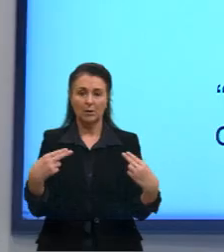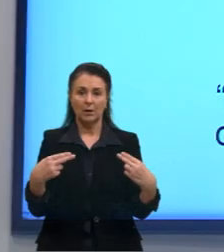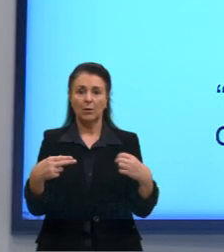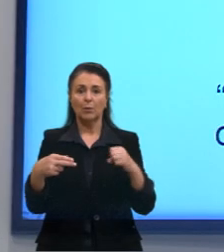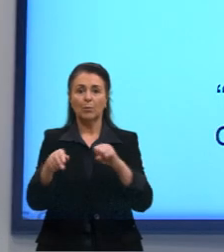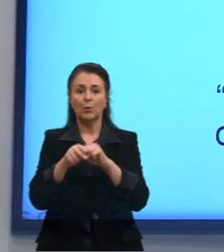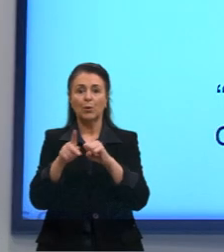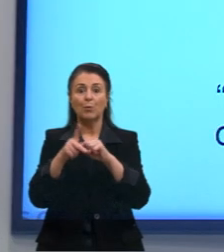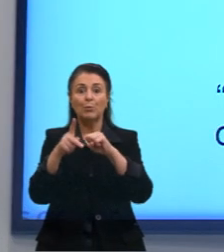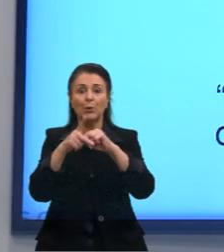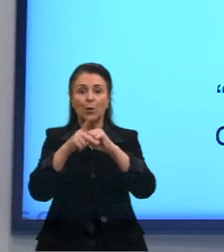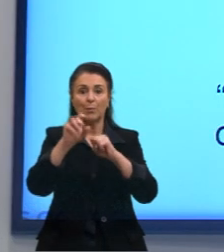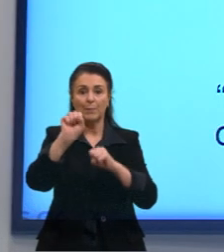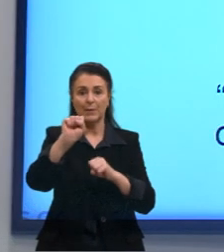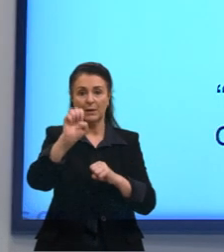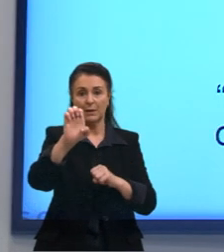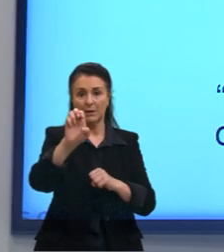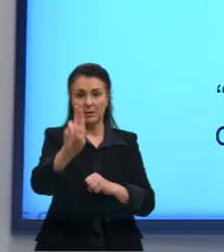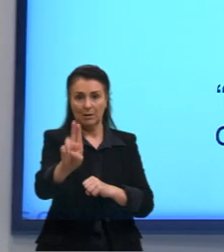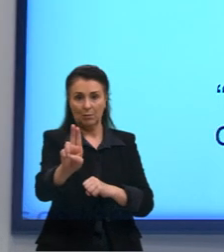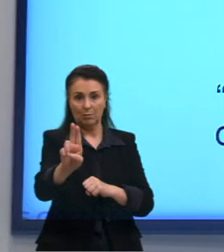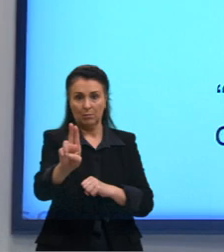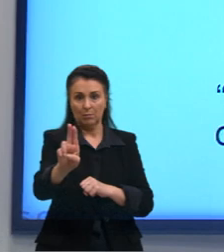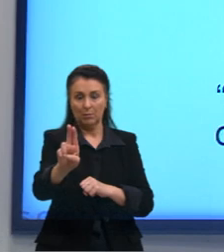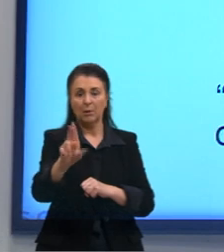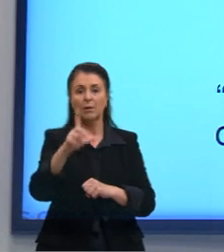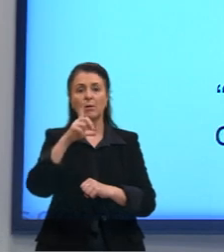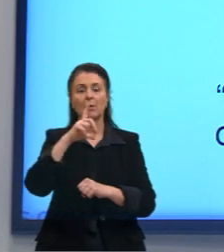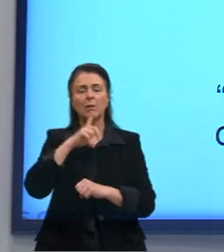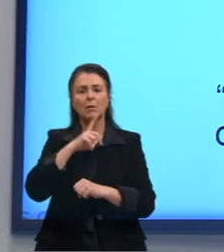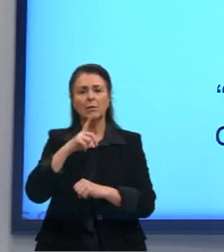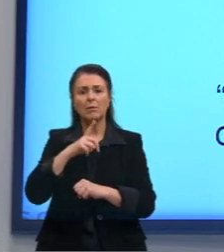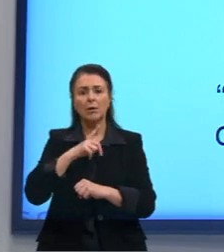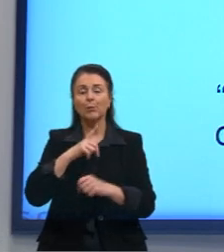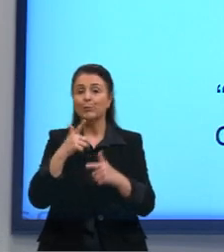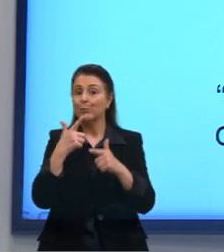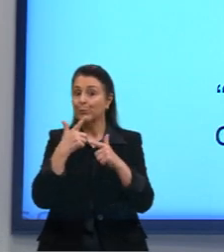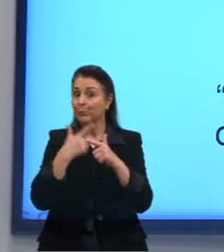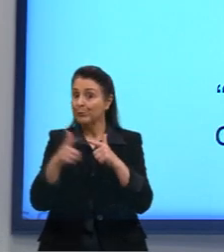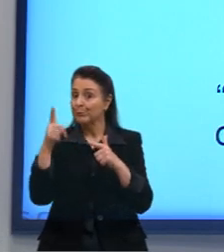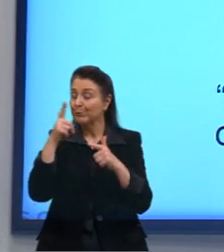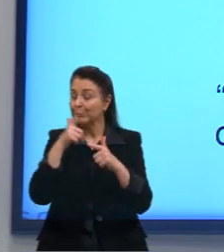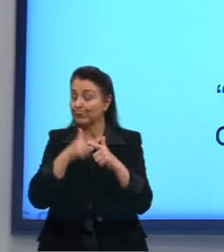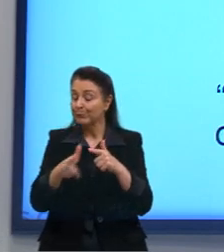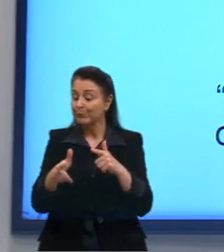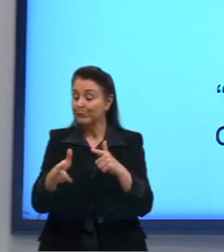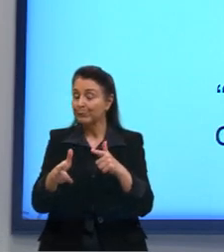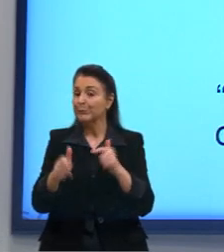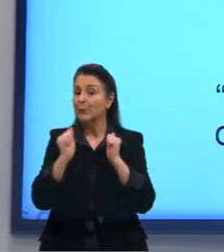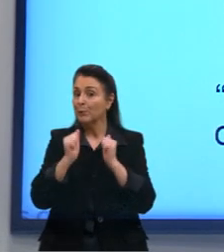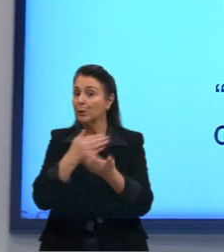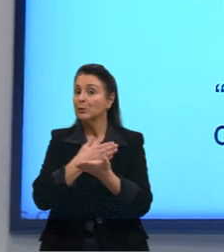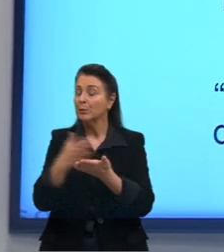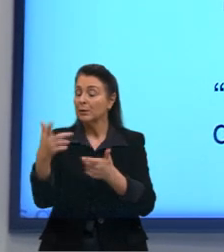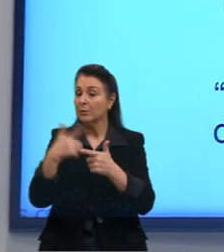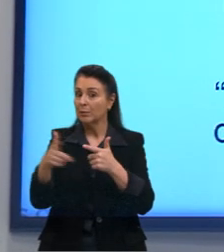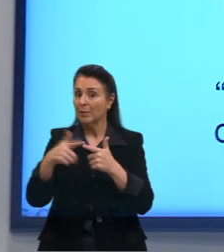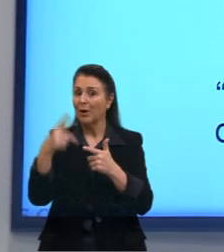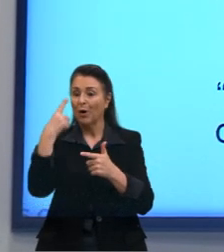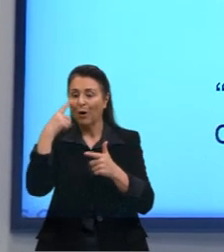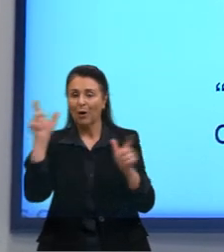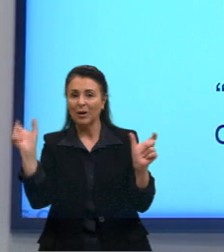pronome seu tá ele muitas vezes é um problema olhem aqui nessa outra frase